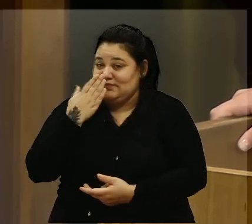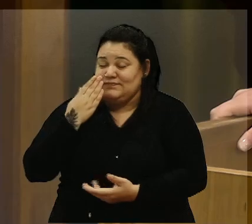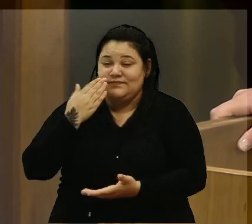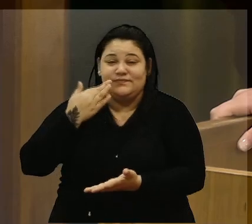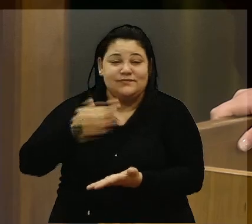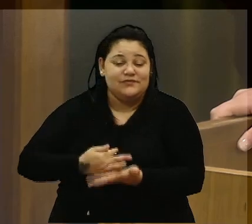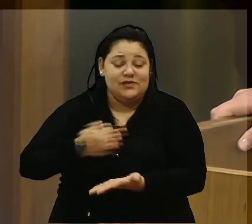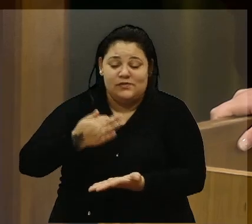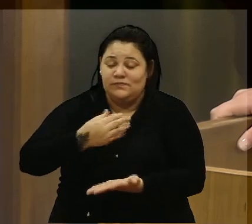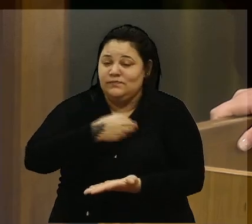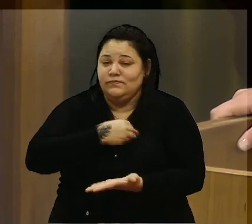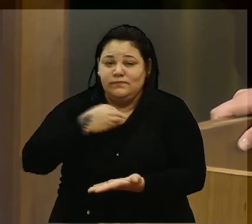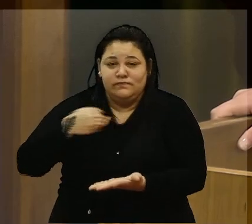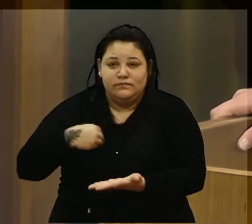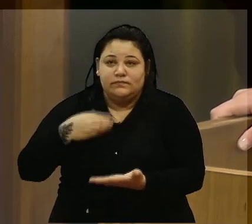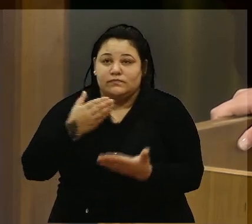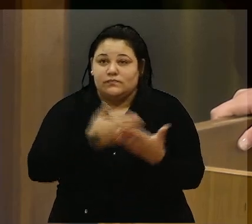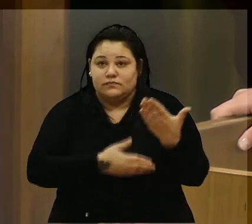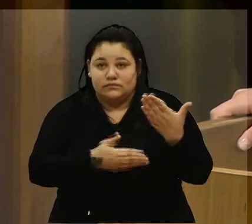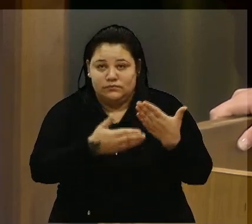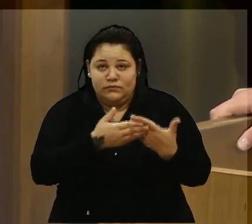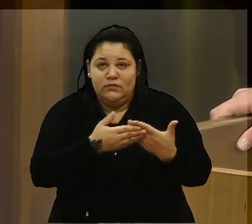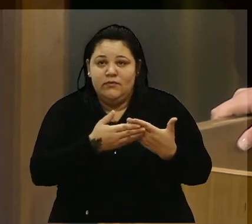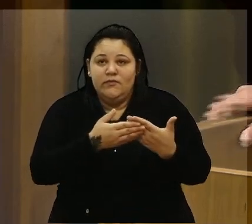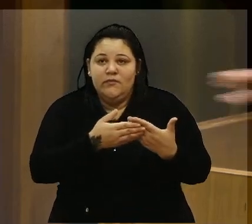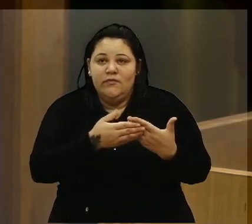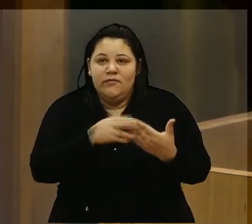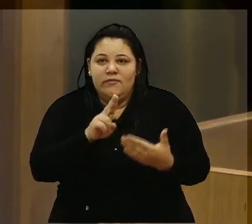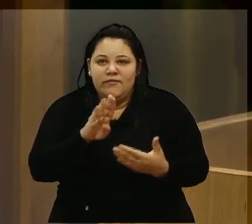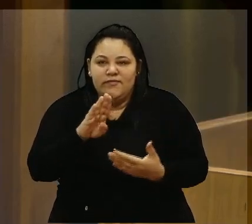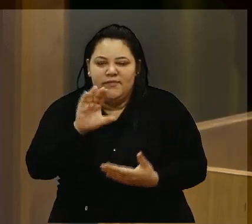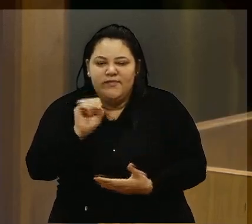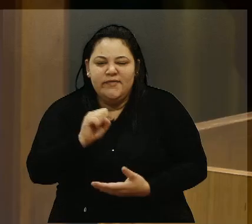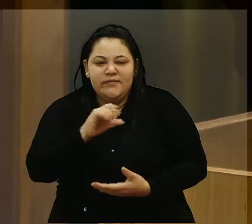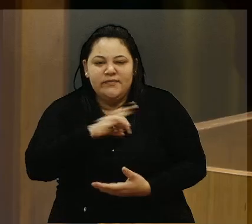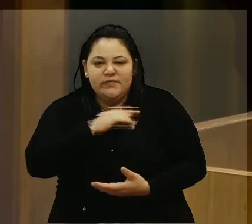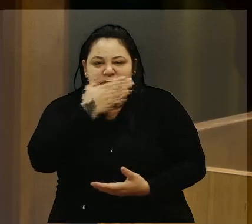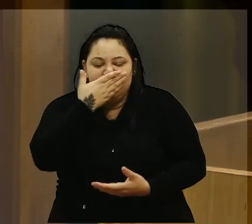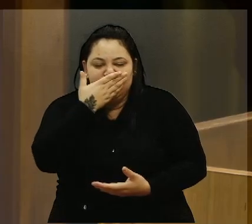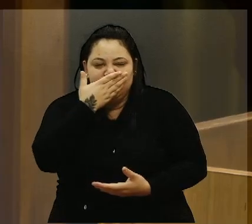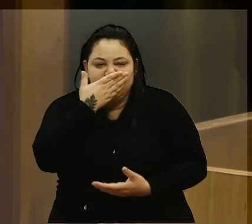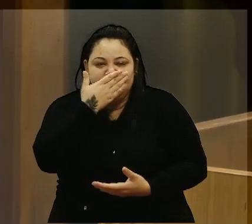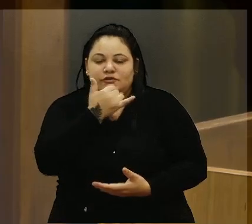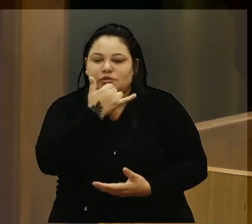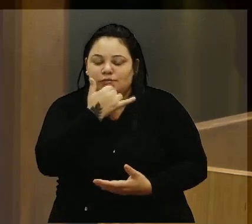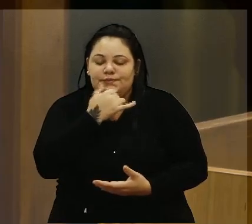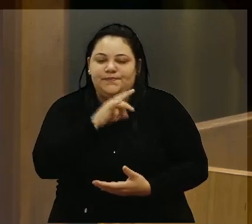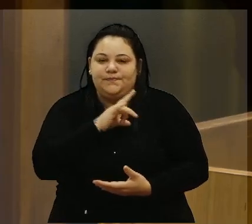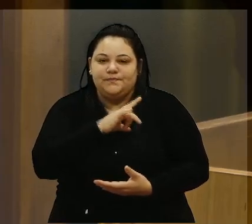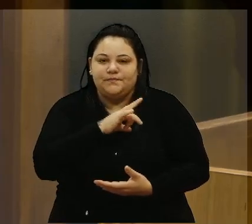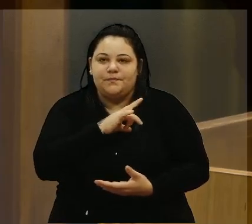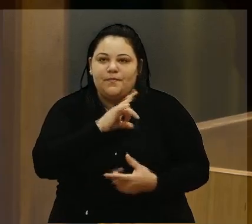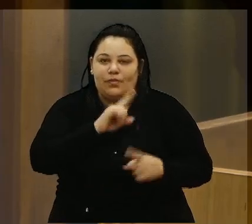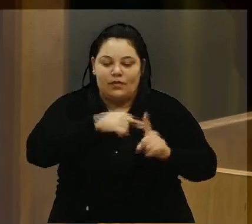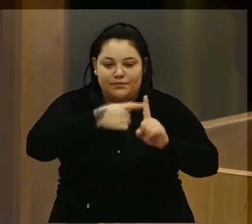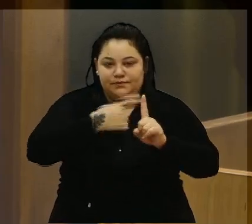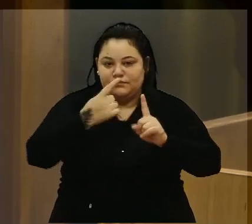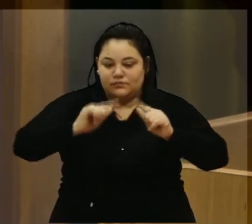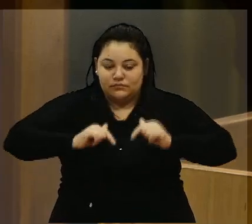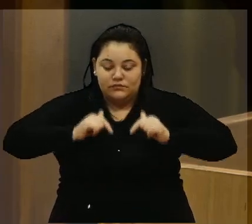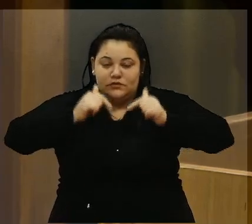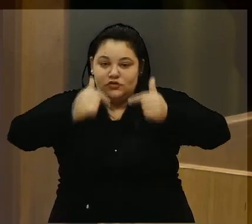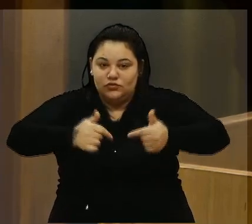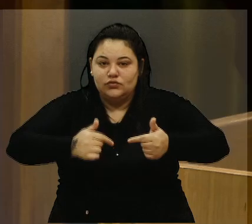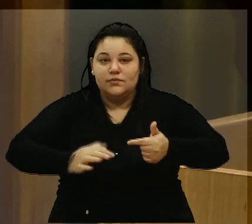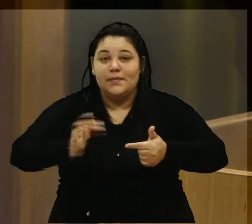médicos que todas as nossas UBSs passam. Então, nós temos mais uma ação, mais uma